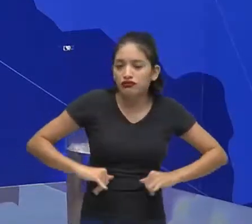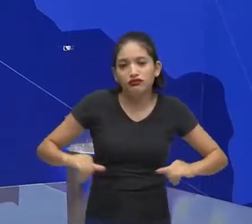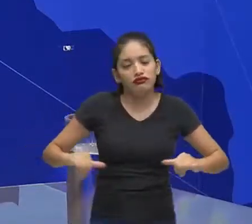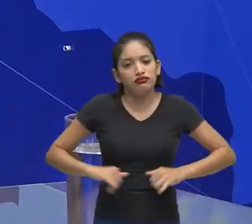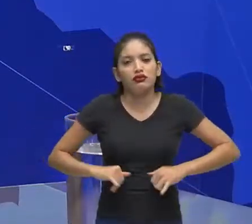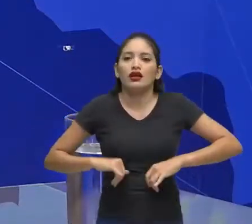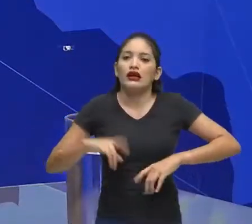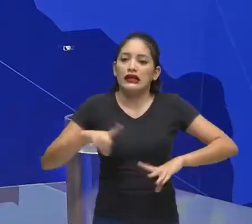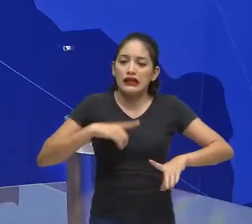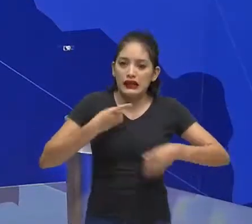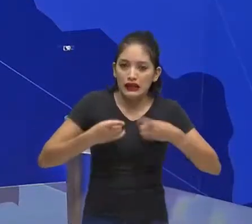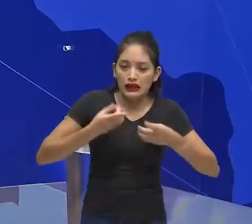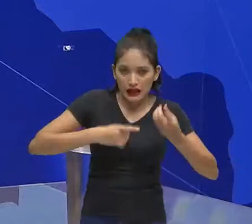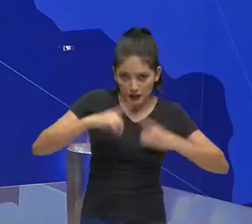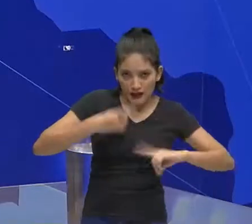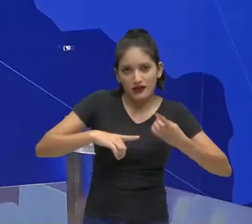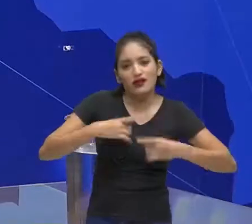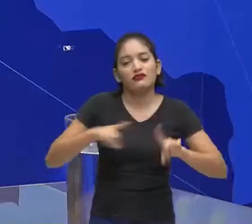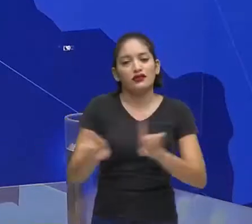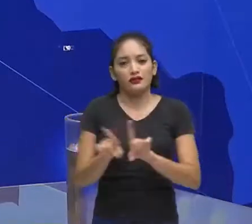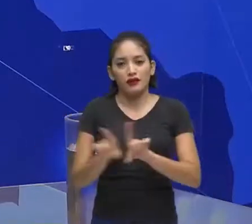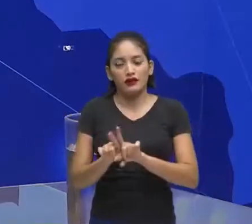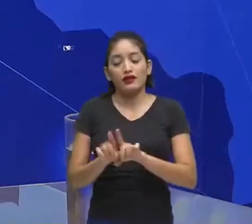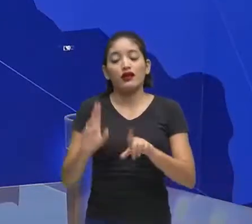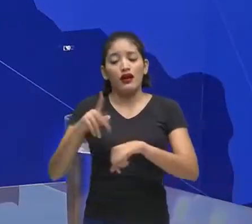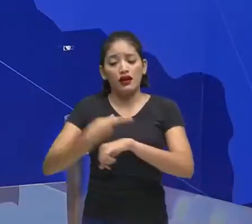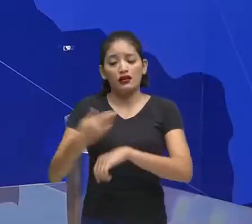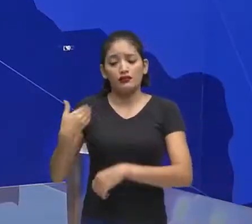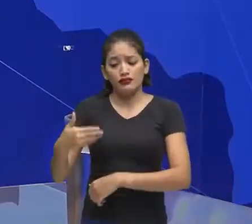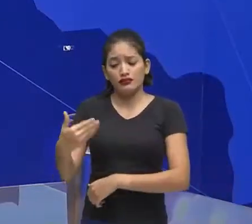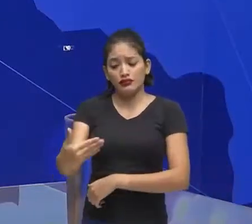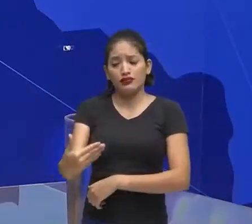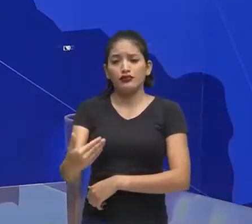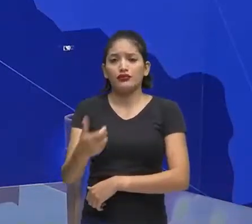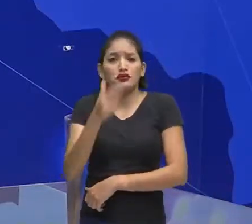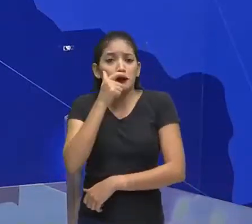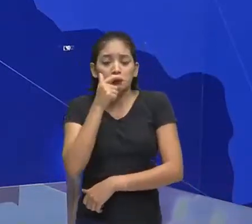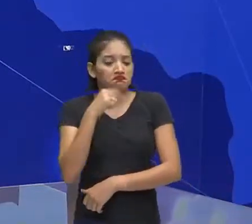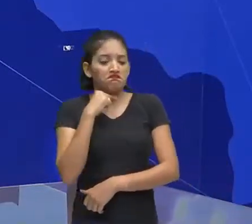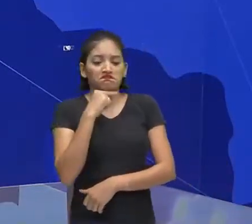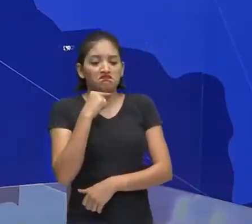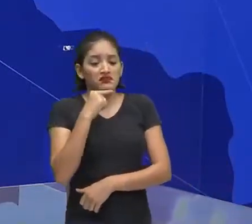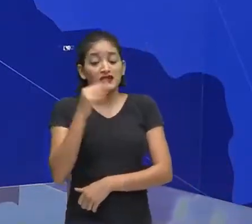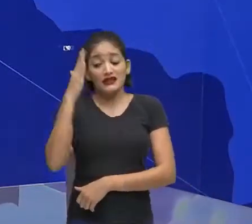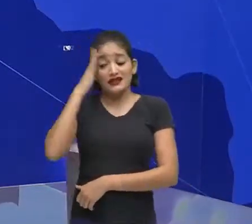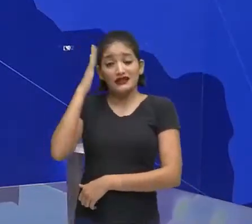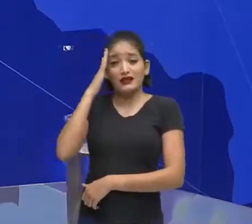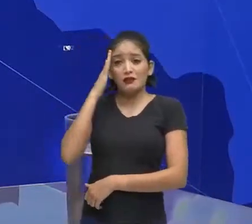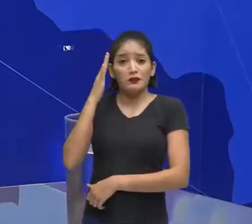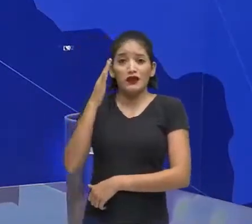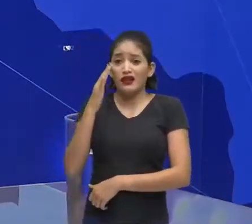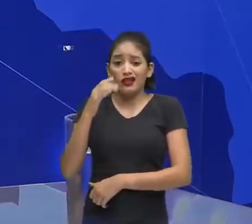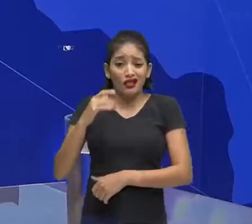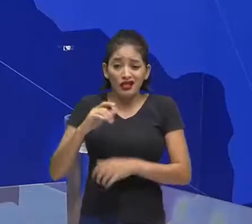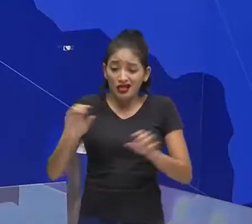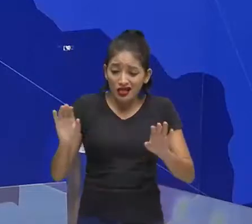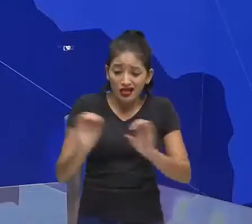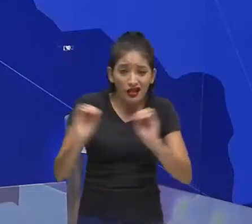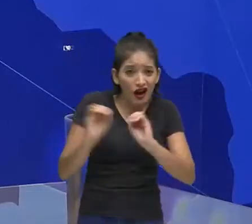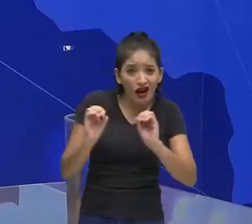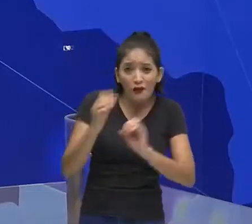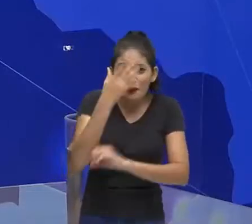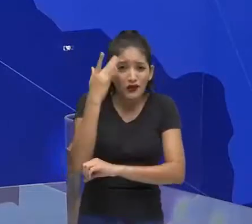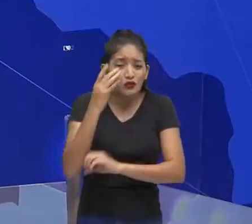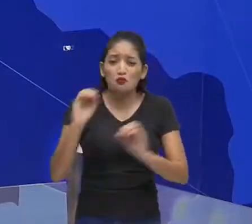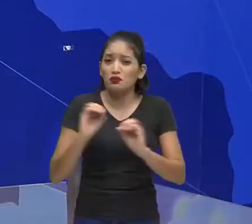e foi algo que ao longo da existência dele, os pais dele não conseguiram identificar, ninguém conseguia identificar, ou